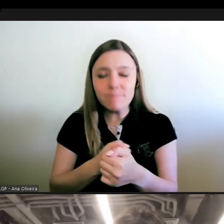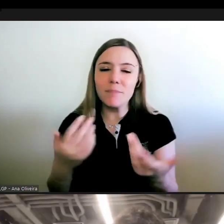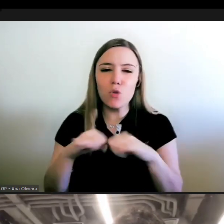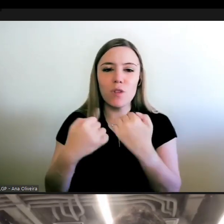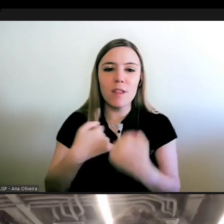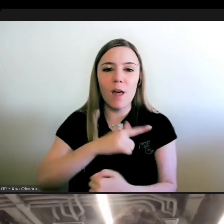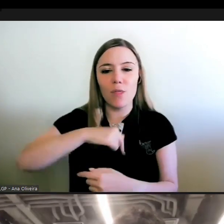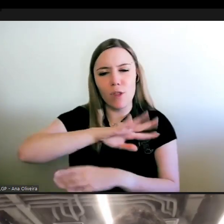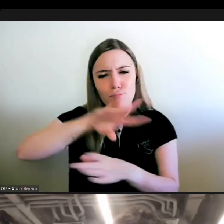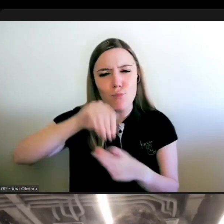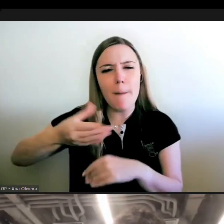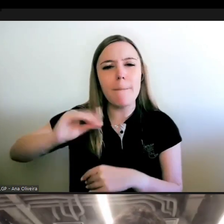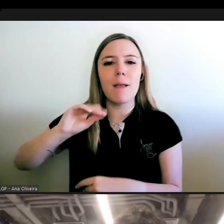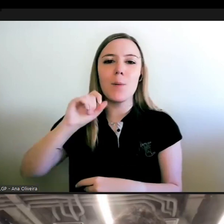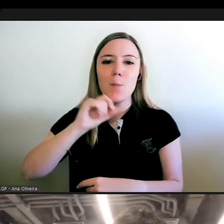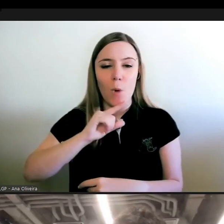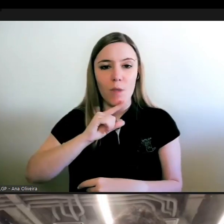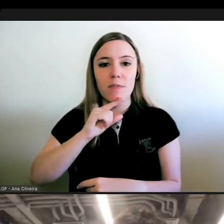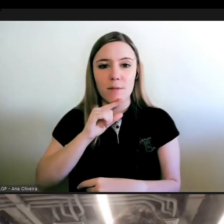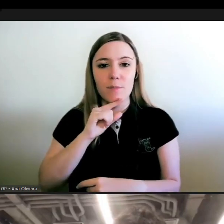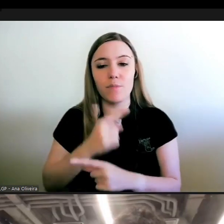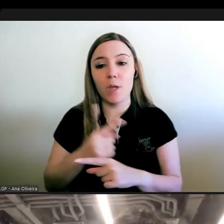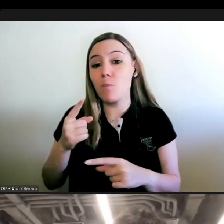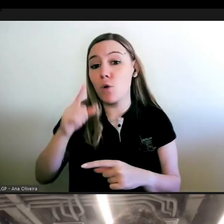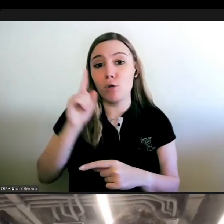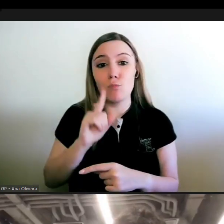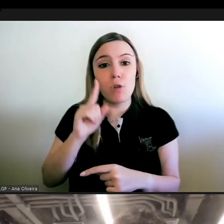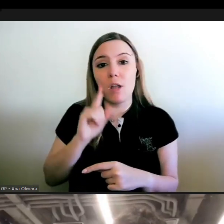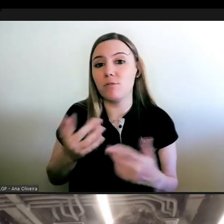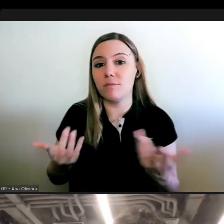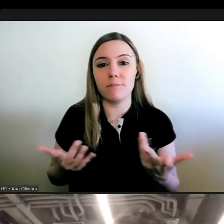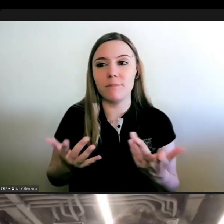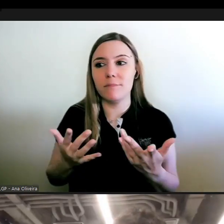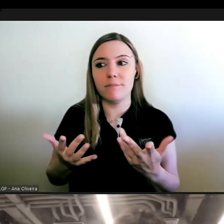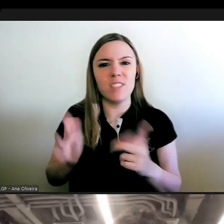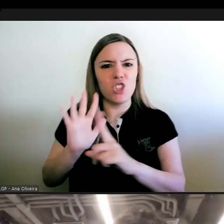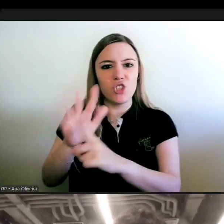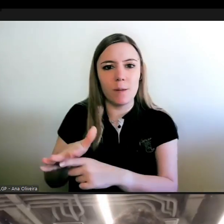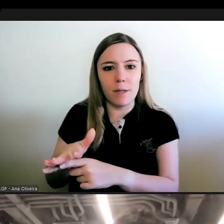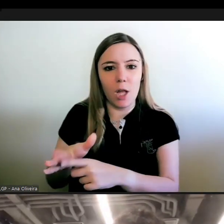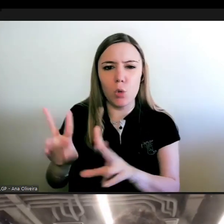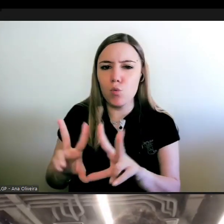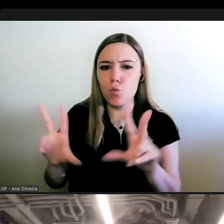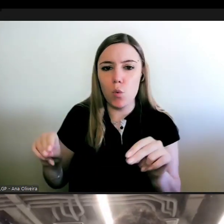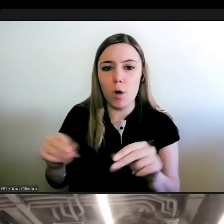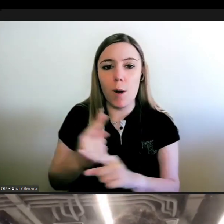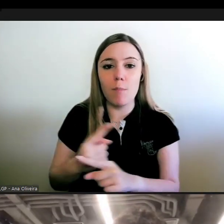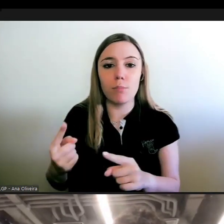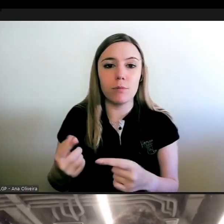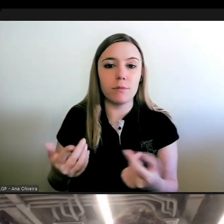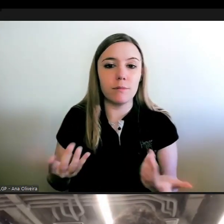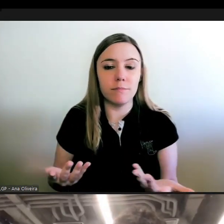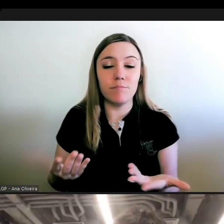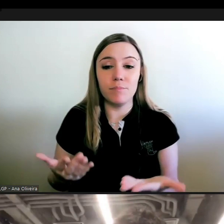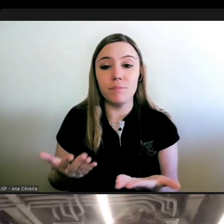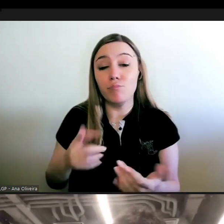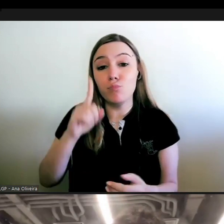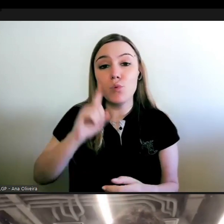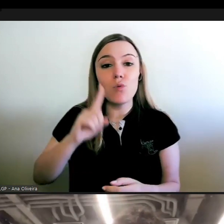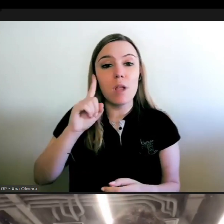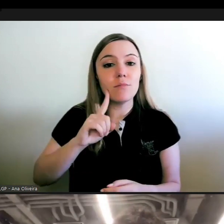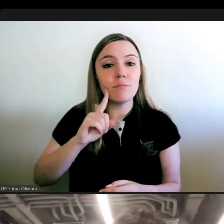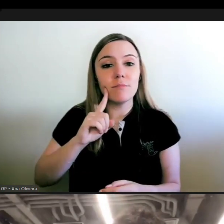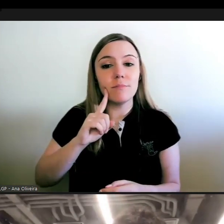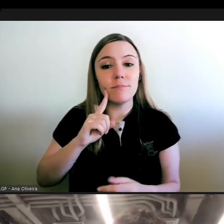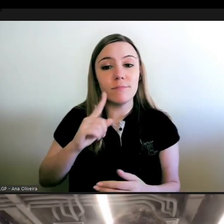inclusiva, em que as mulheres não sejam nunca discriminadas, porque por enquanto ainda são elas que